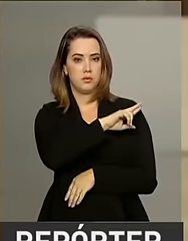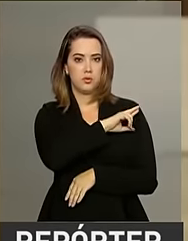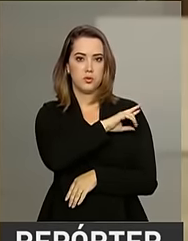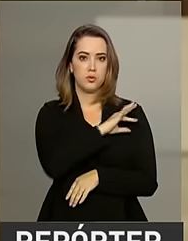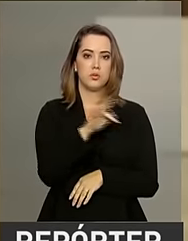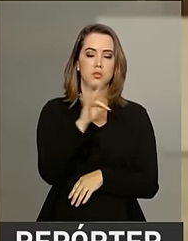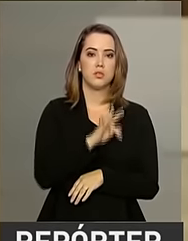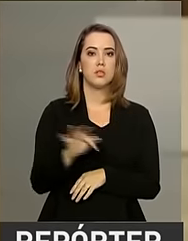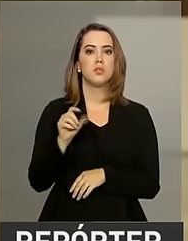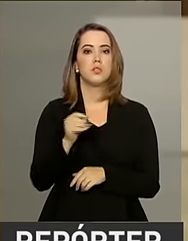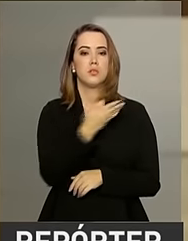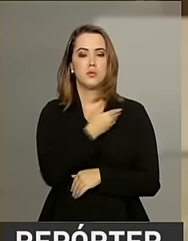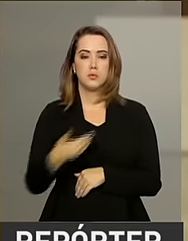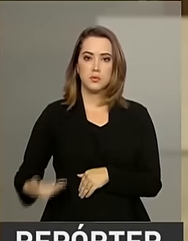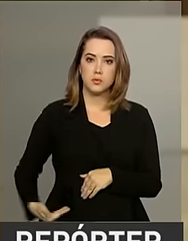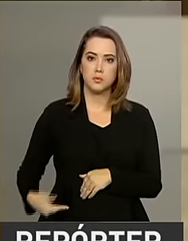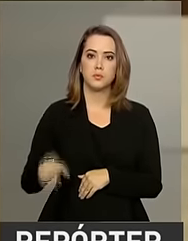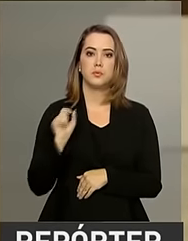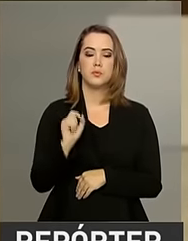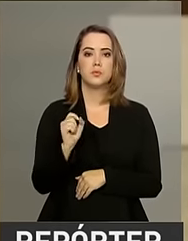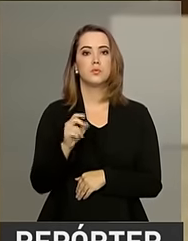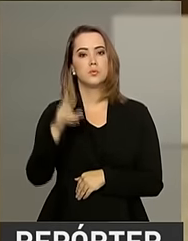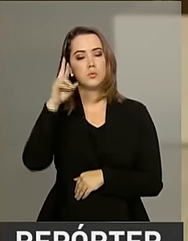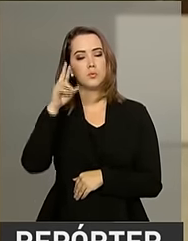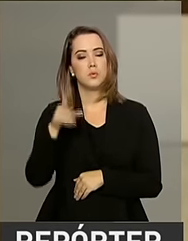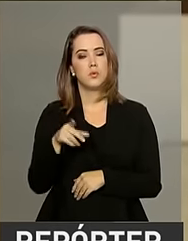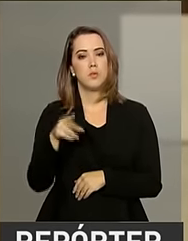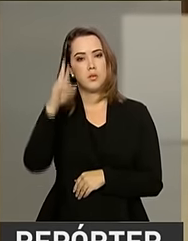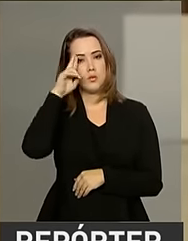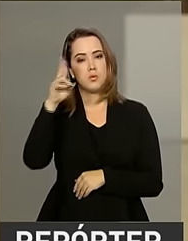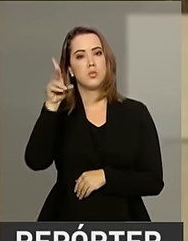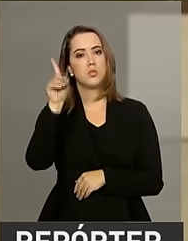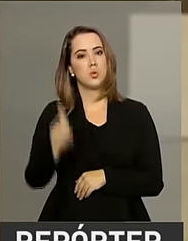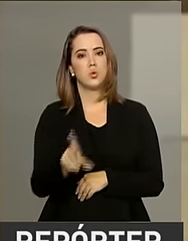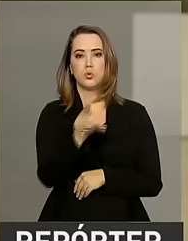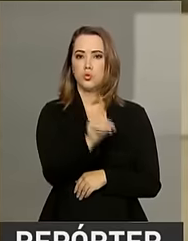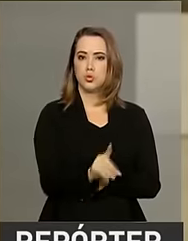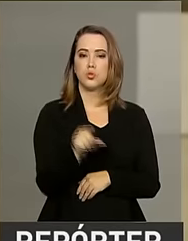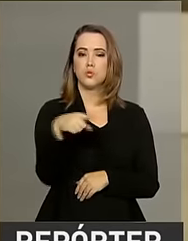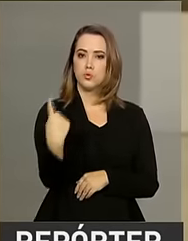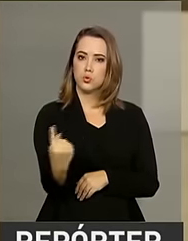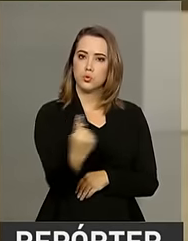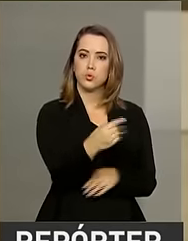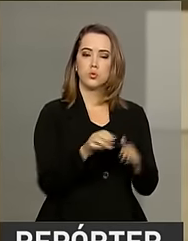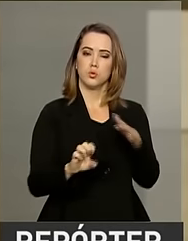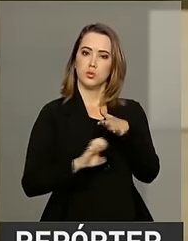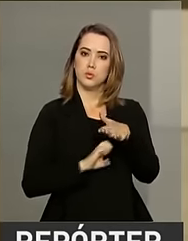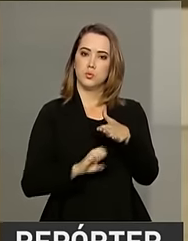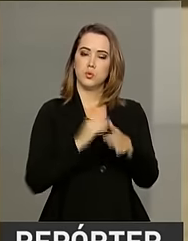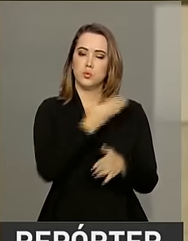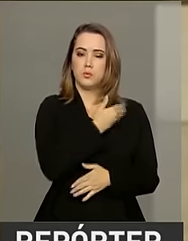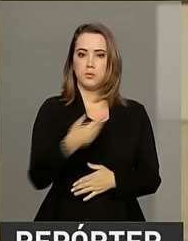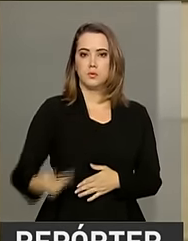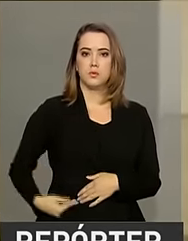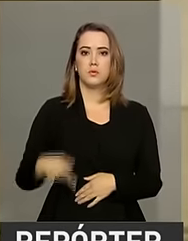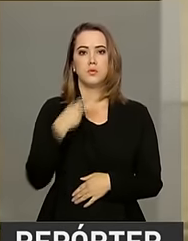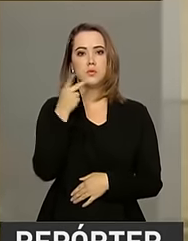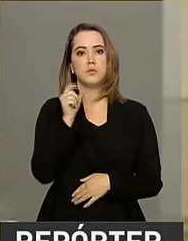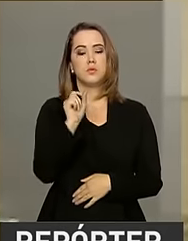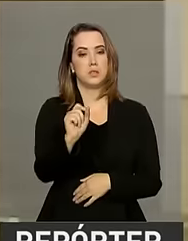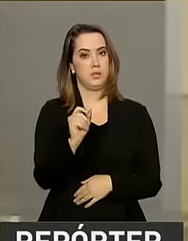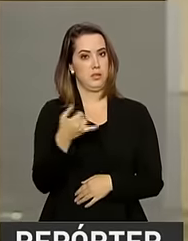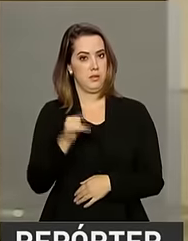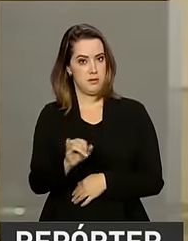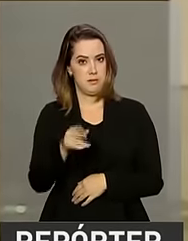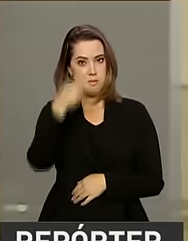de dirigentes e conselheiros administrativos. A medida, essa nova lei, estabelece que pessoas com atuação